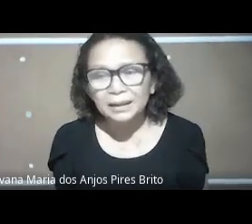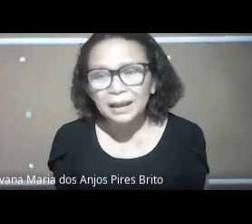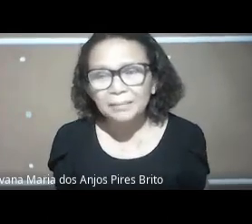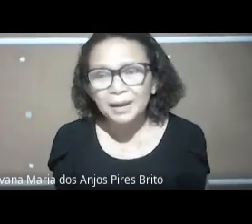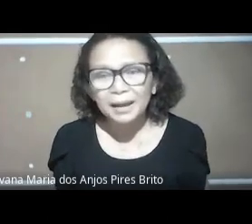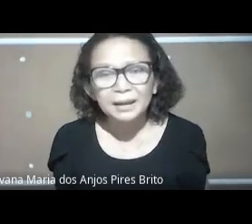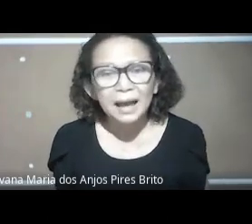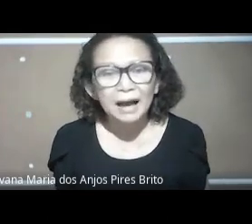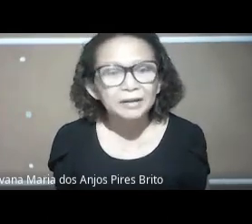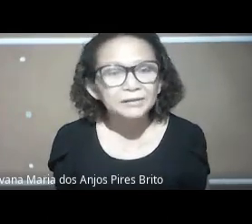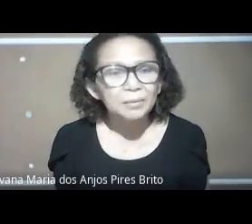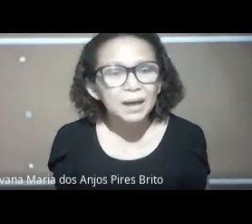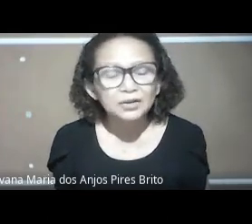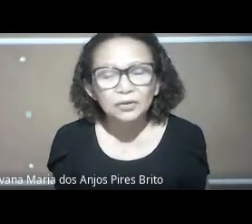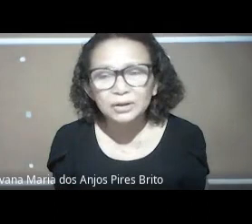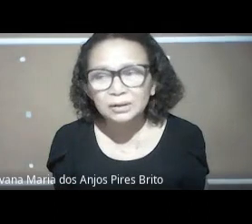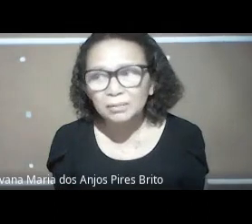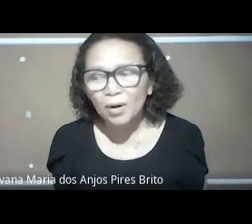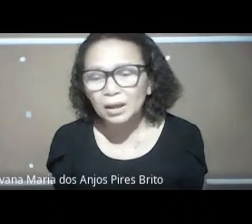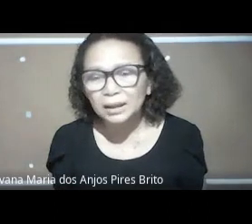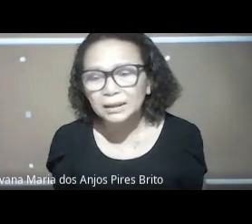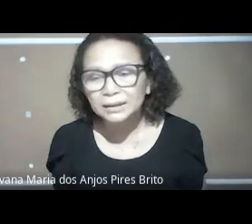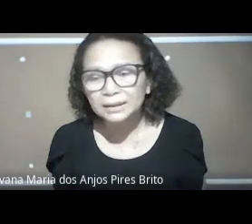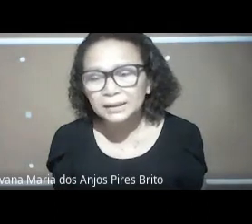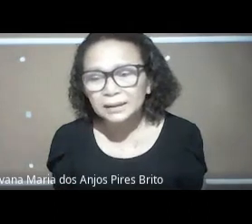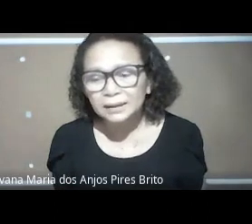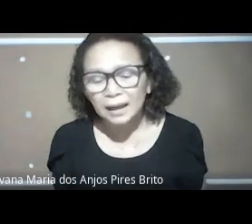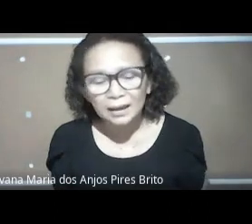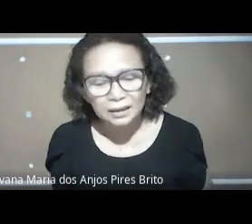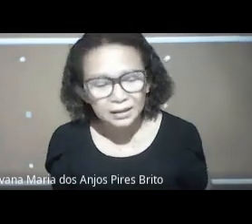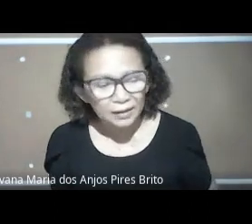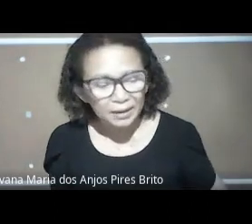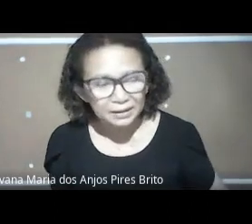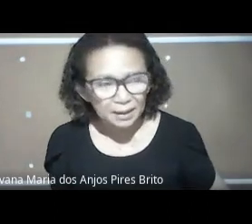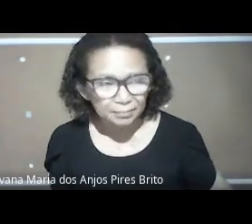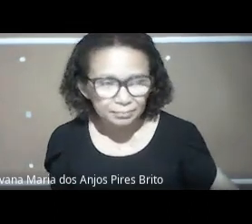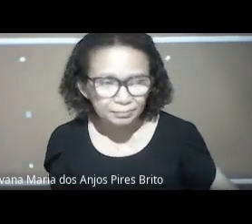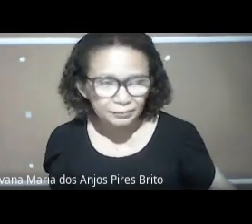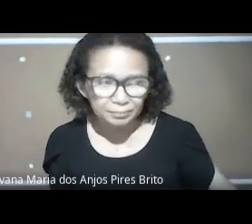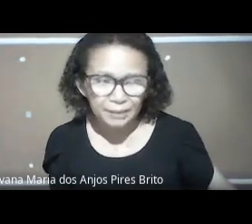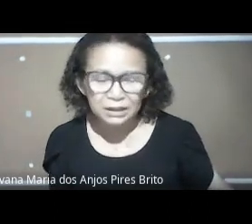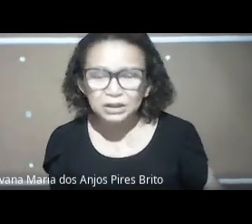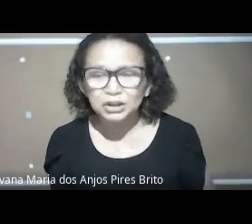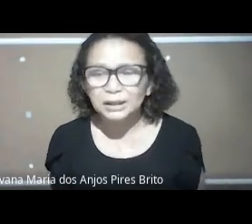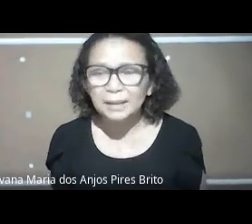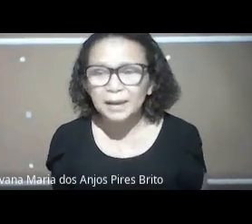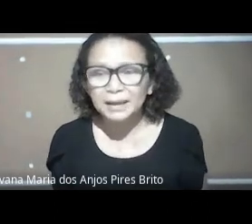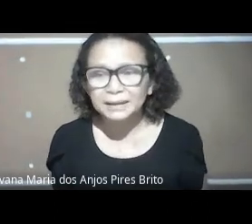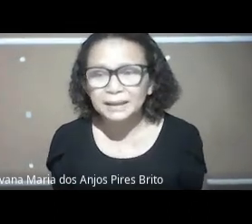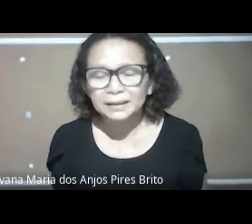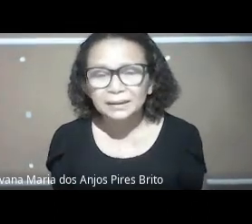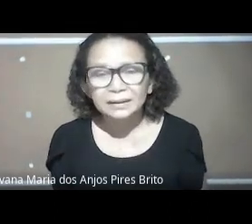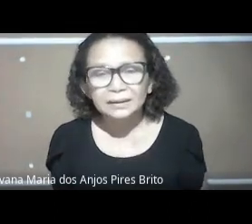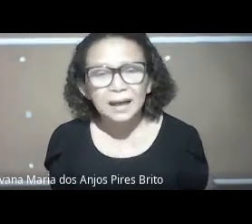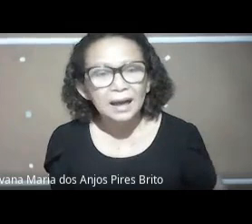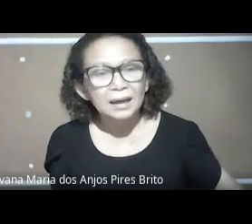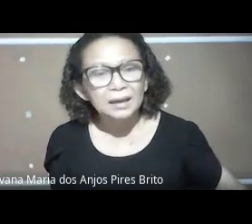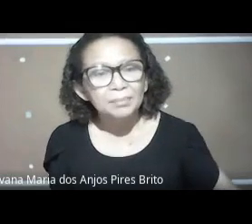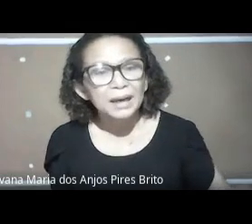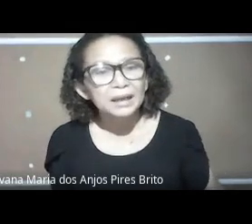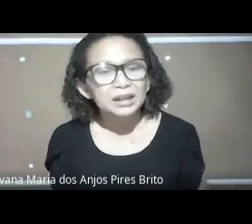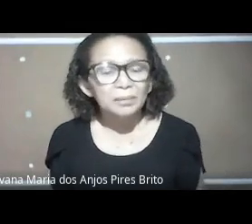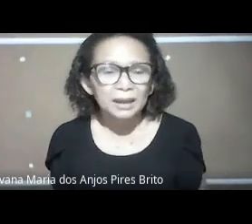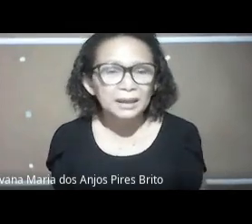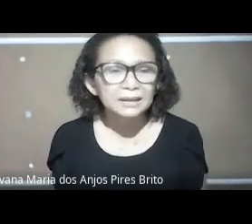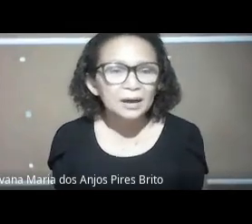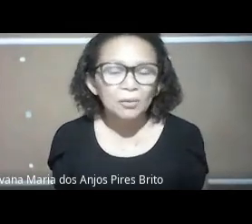sabe que também as vibrações são importantes, né? Você vai fazer uma batidinha na mesa, tá?